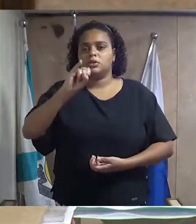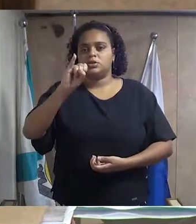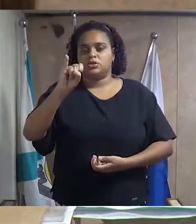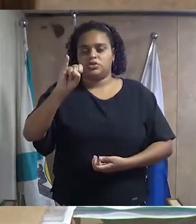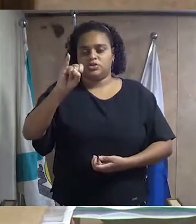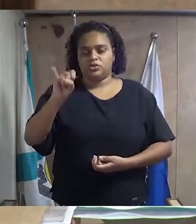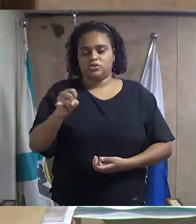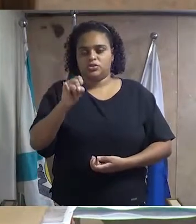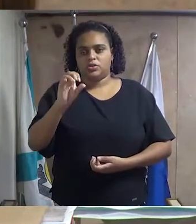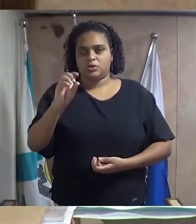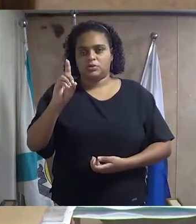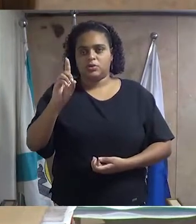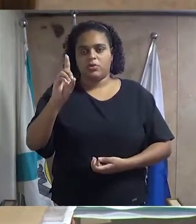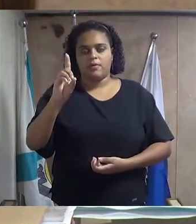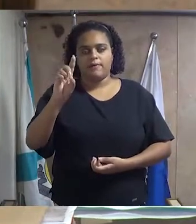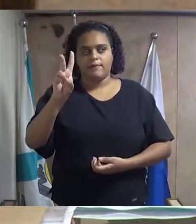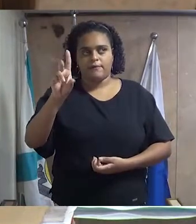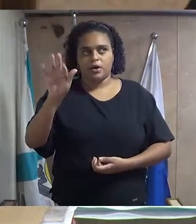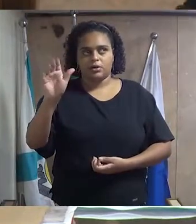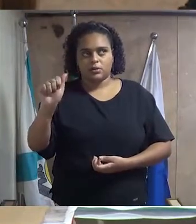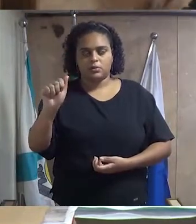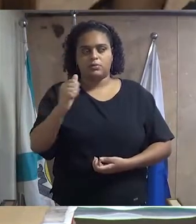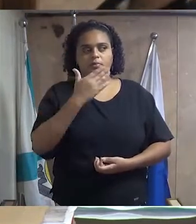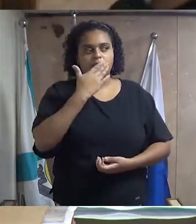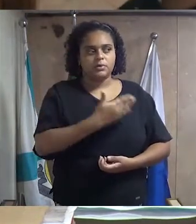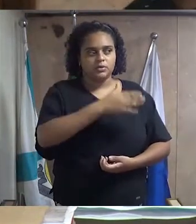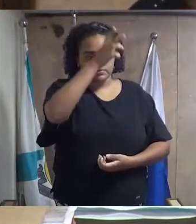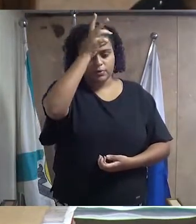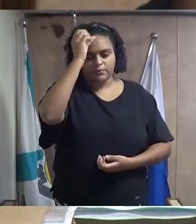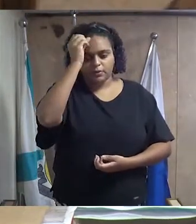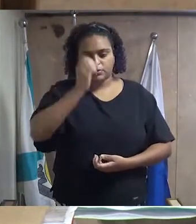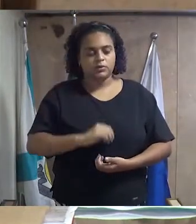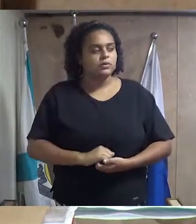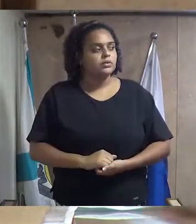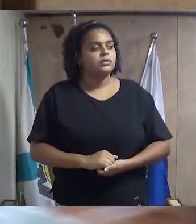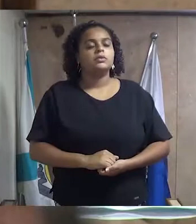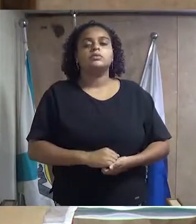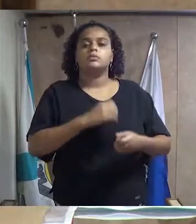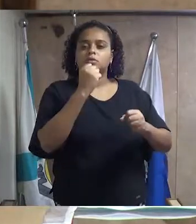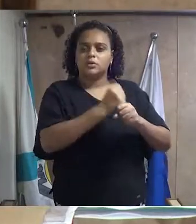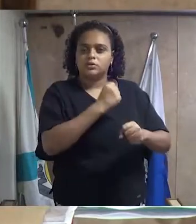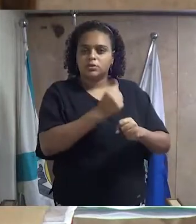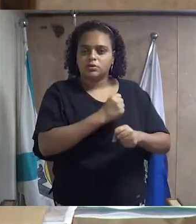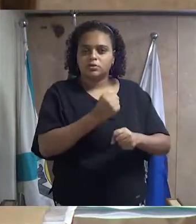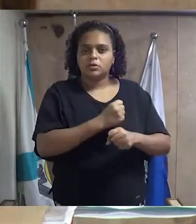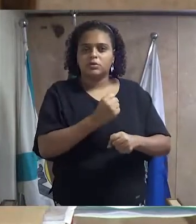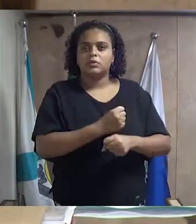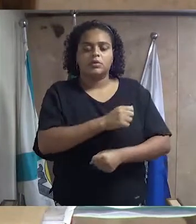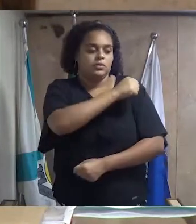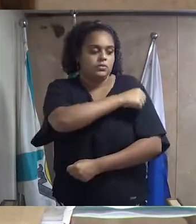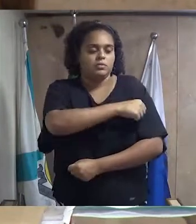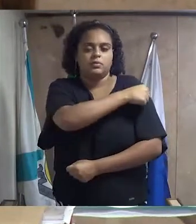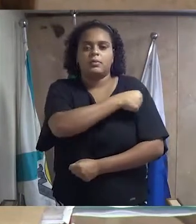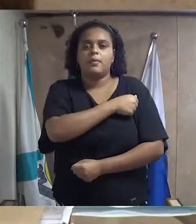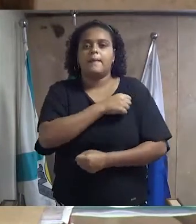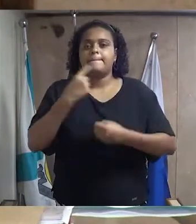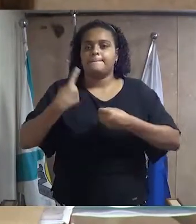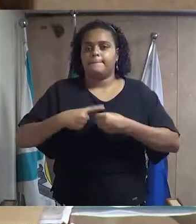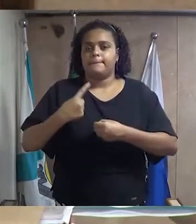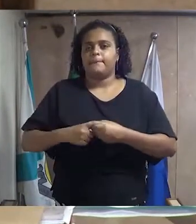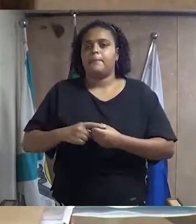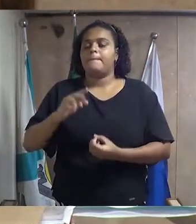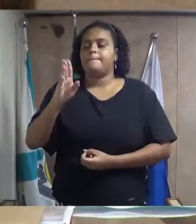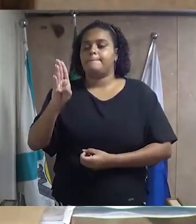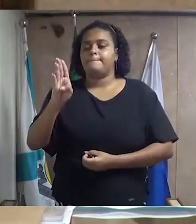Wagner, solicitando ao excelentíssimo senhor prefeito a construção de creche no bairro Parque Beira-Mar,